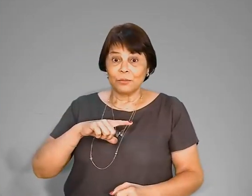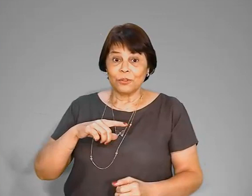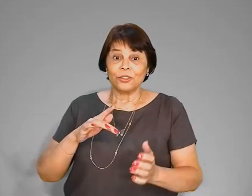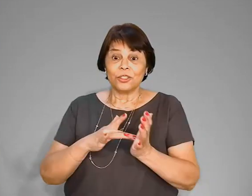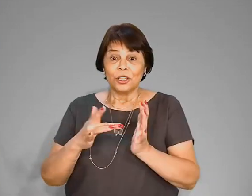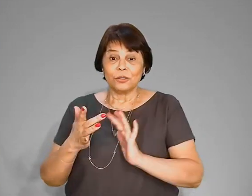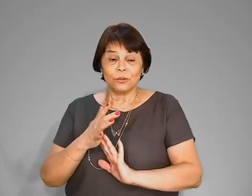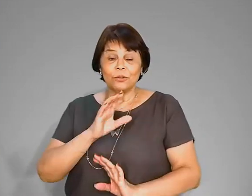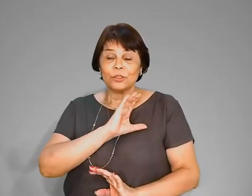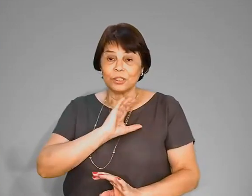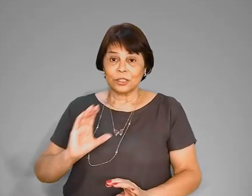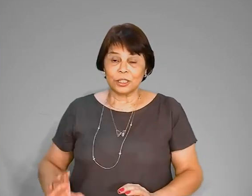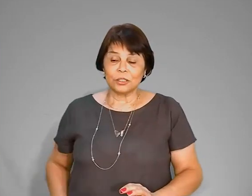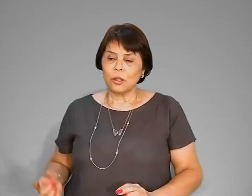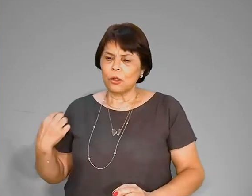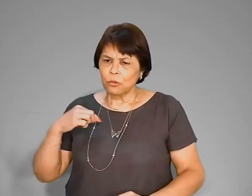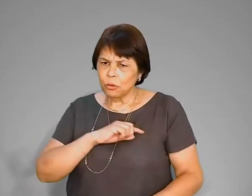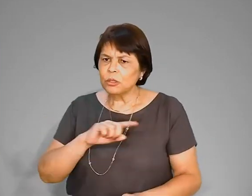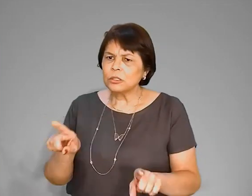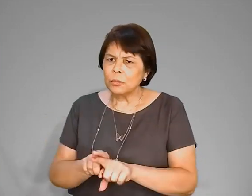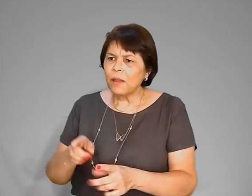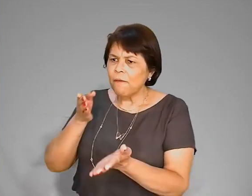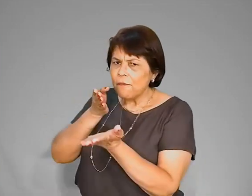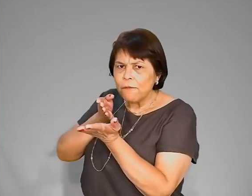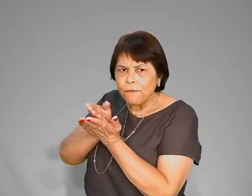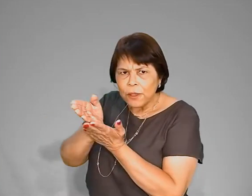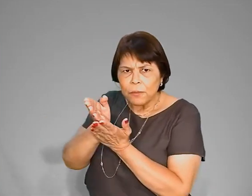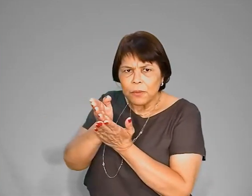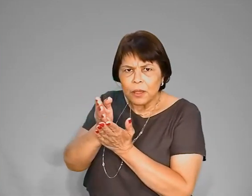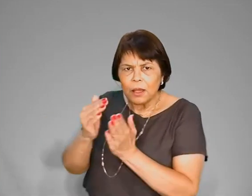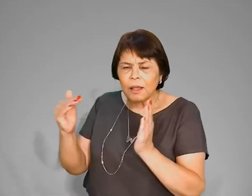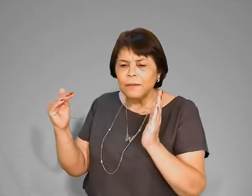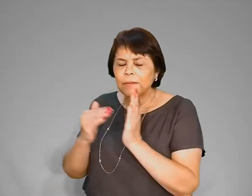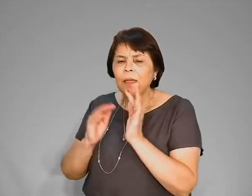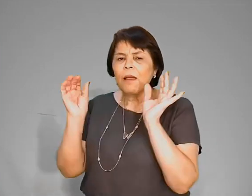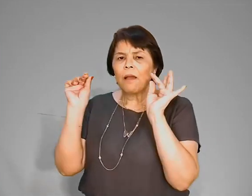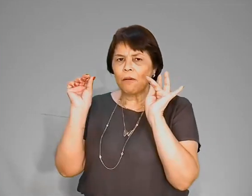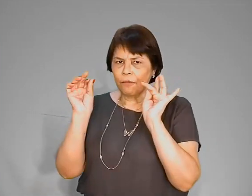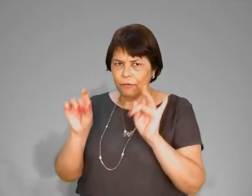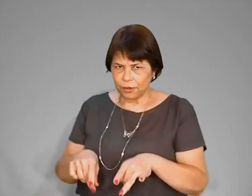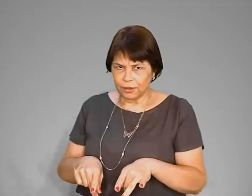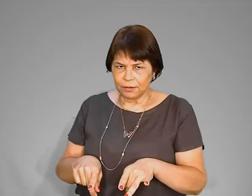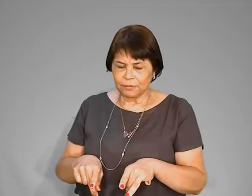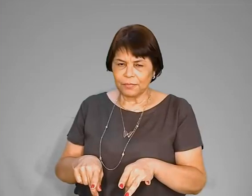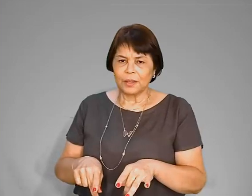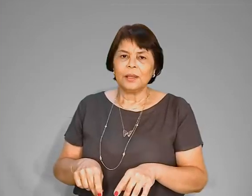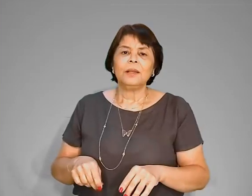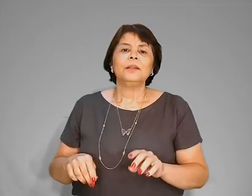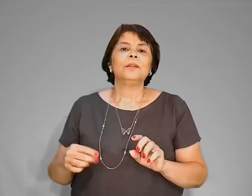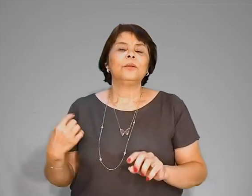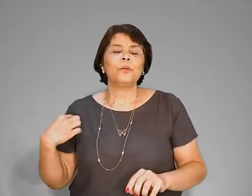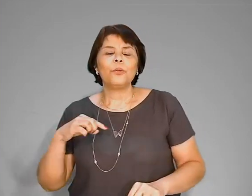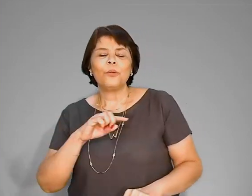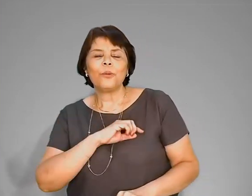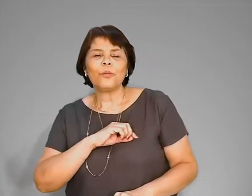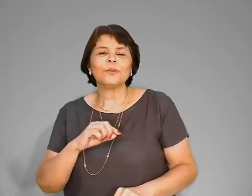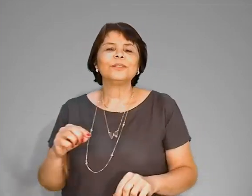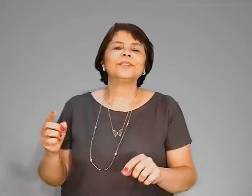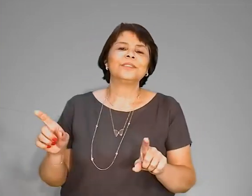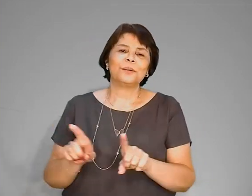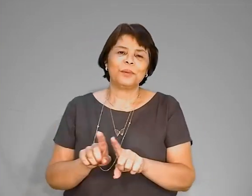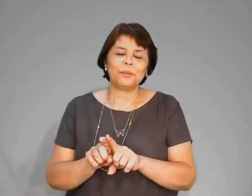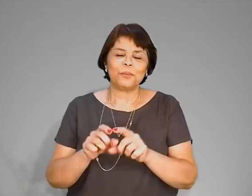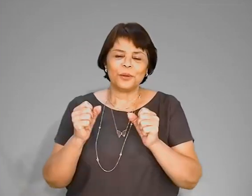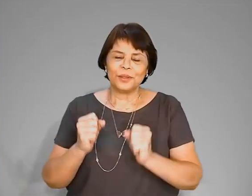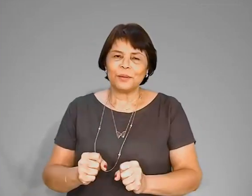a pedra, como diz os antigos hinos protestantes, Cristo é a rocha dos séculos. Não